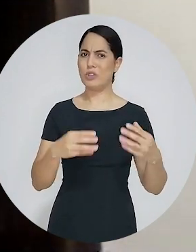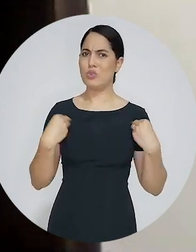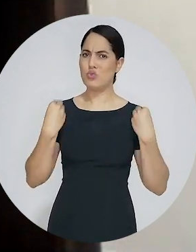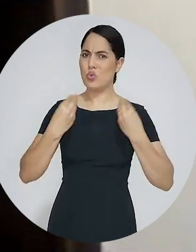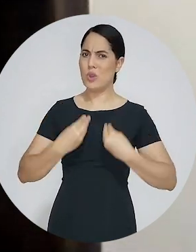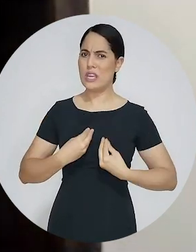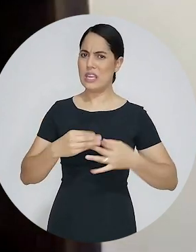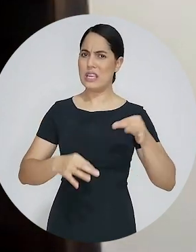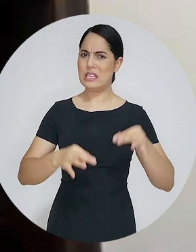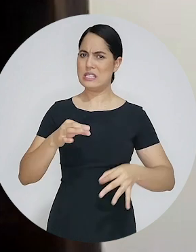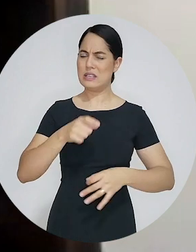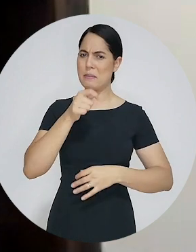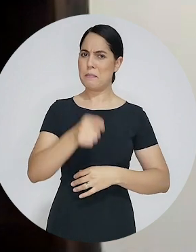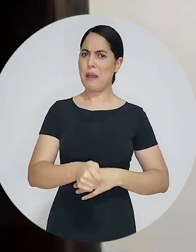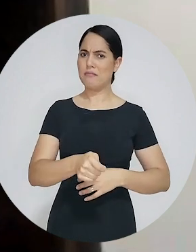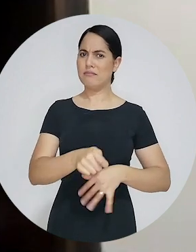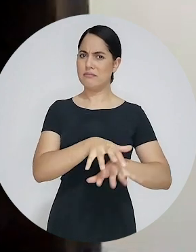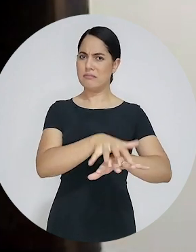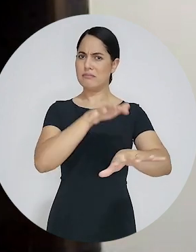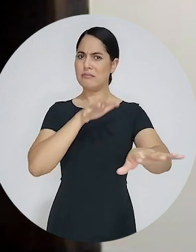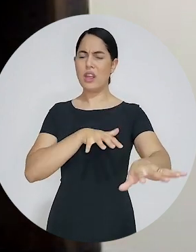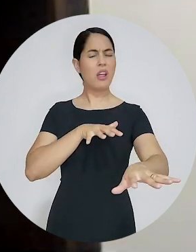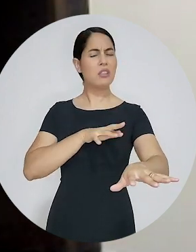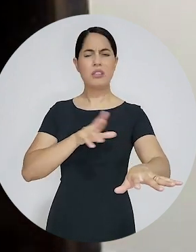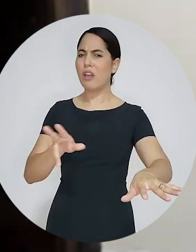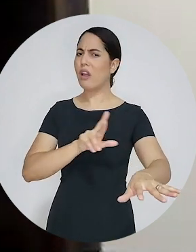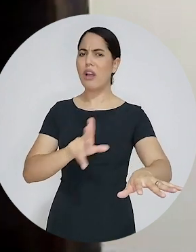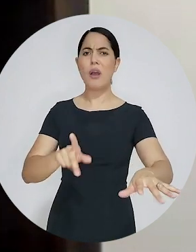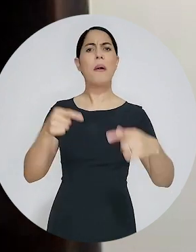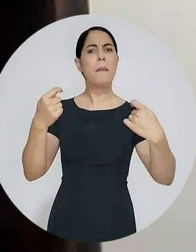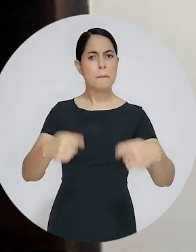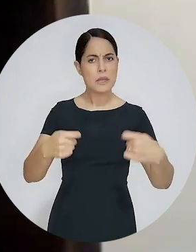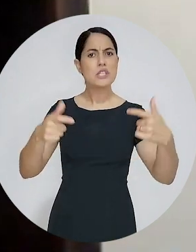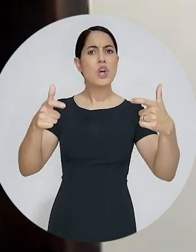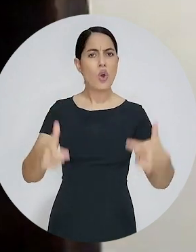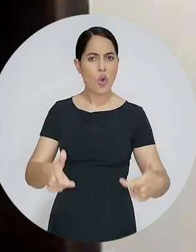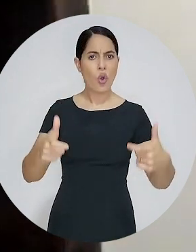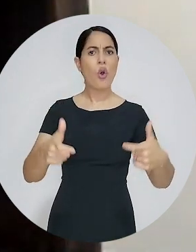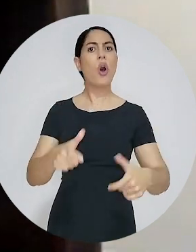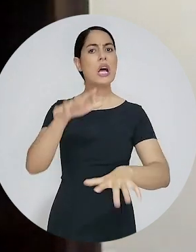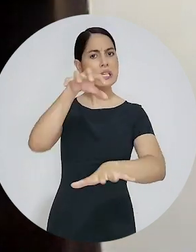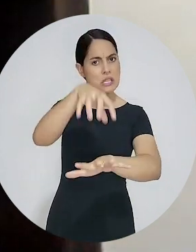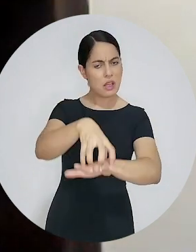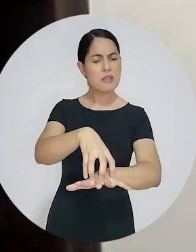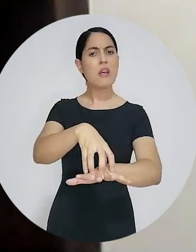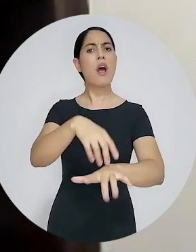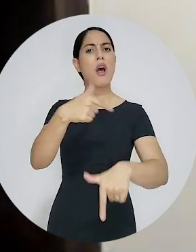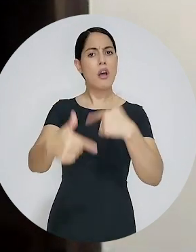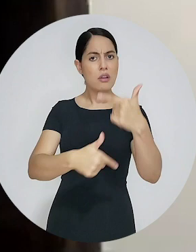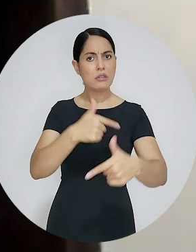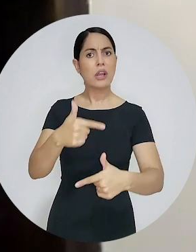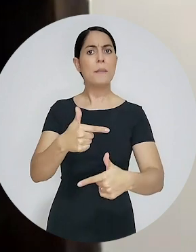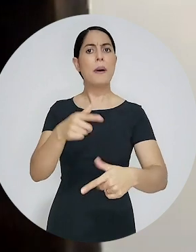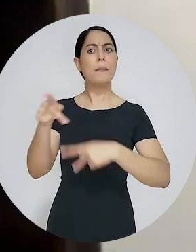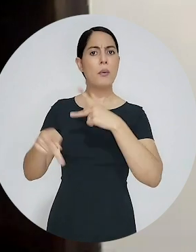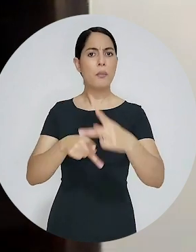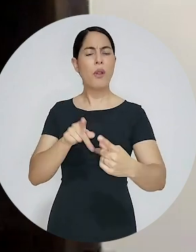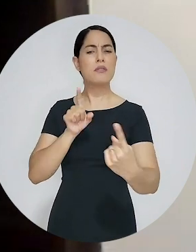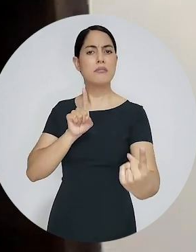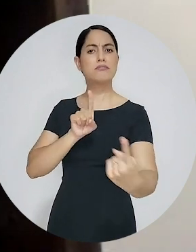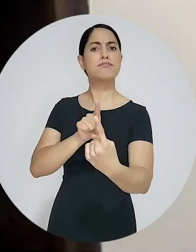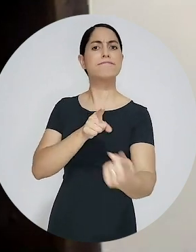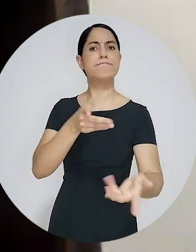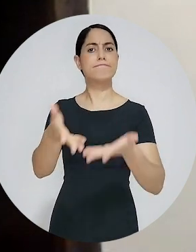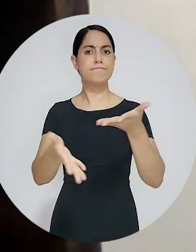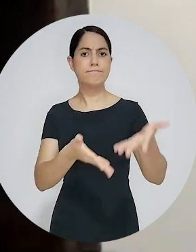do magistrado. E dizemos, lugar de juiz é nos fóruns, atendendo a população brasileira. A